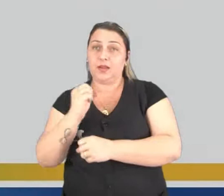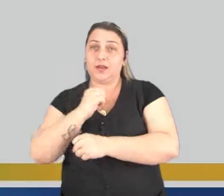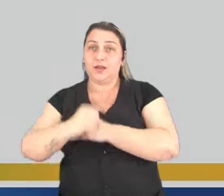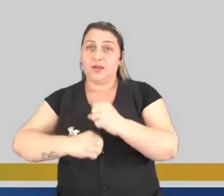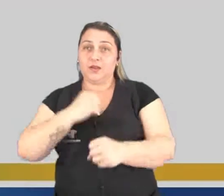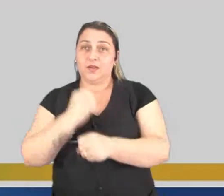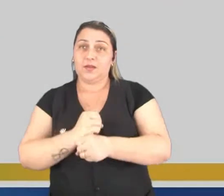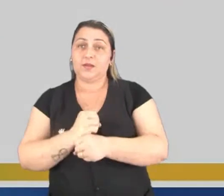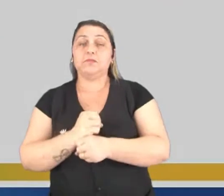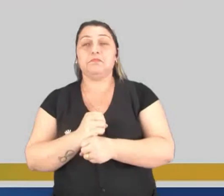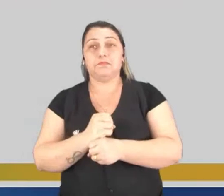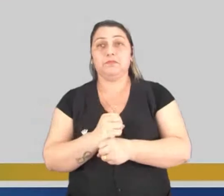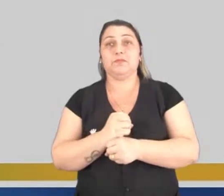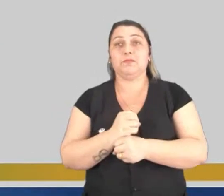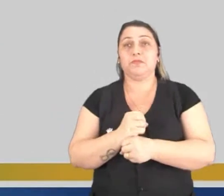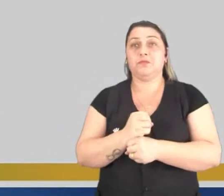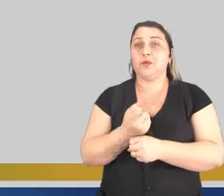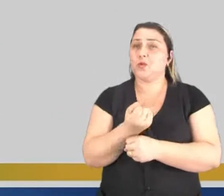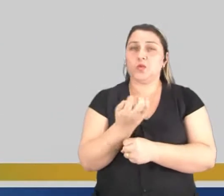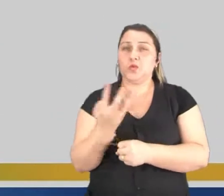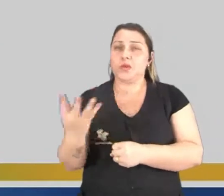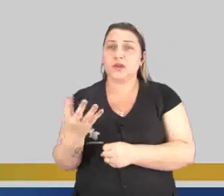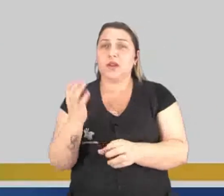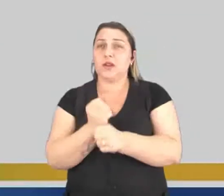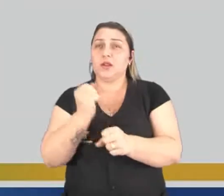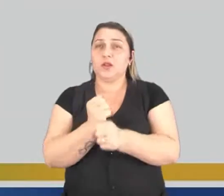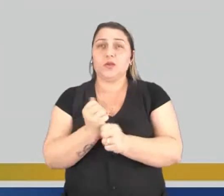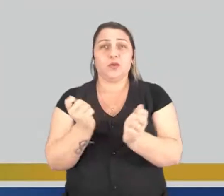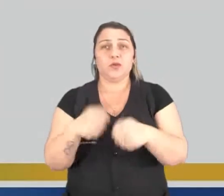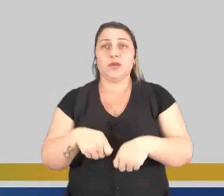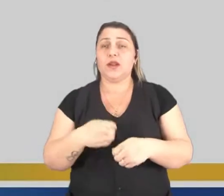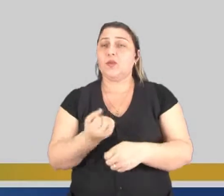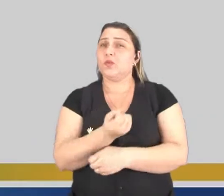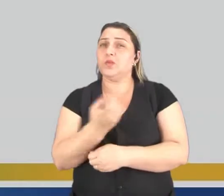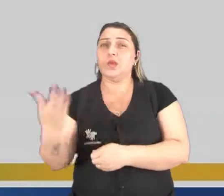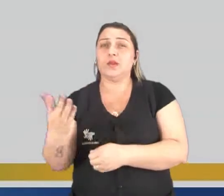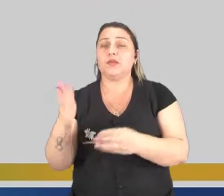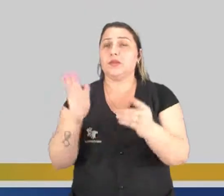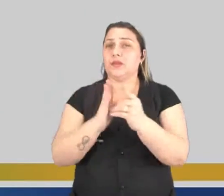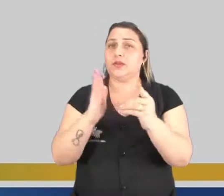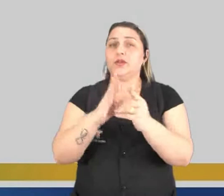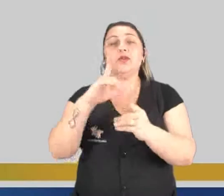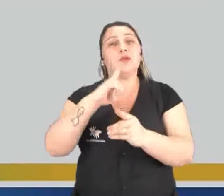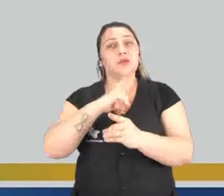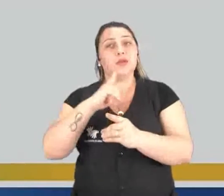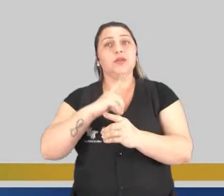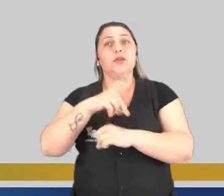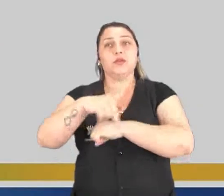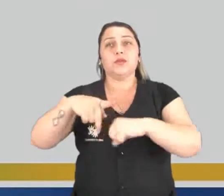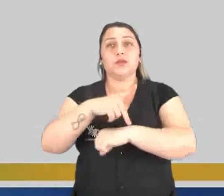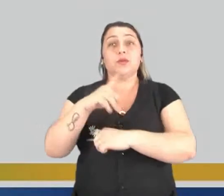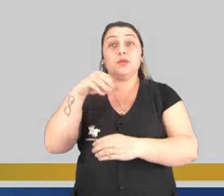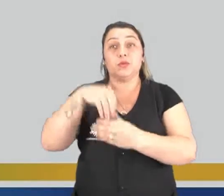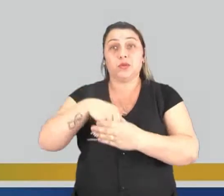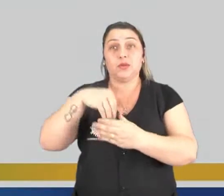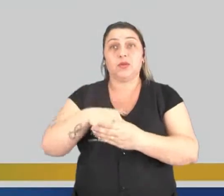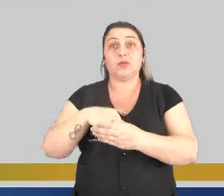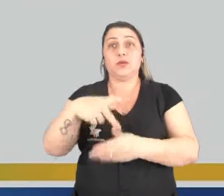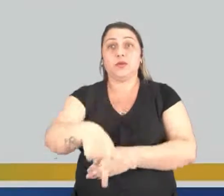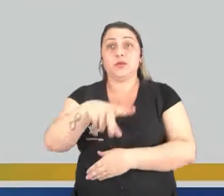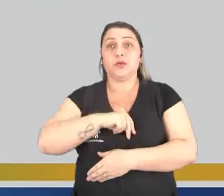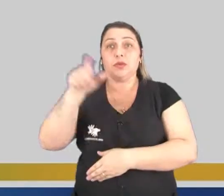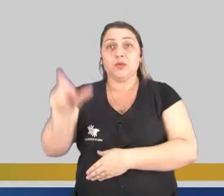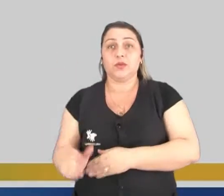não foram necessariamente contabilizadas, não tinha como contabilizar quantos indígenas haviam no país quando os portugueses